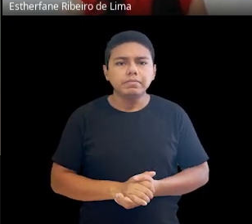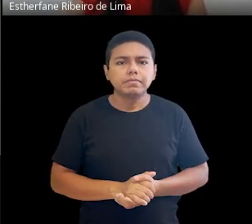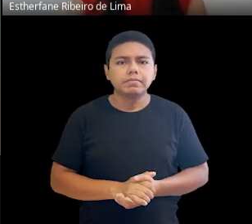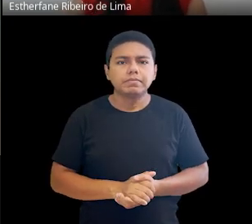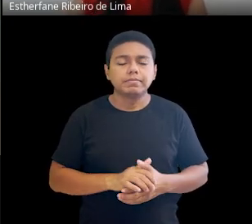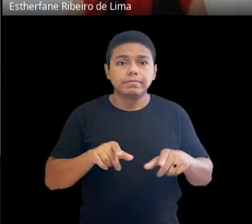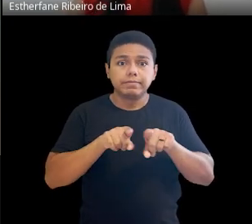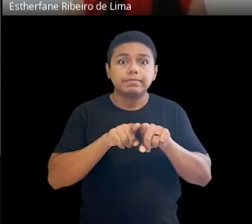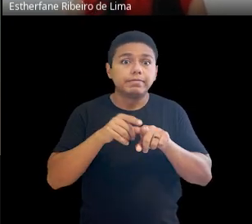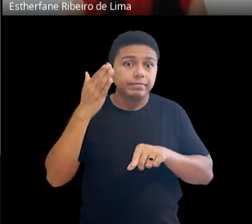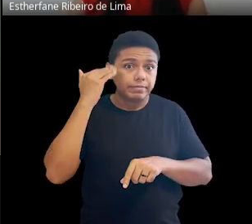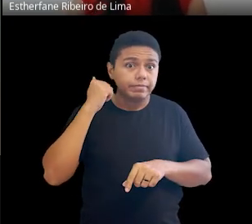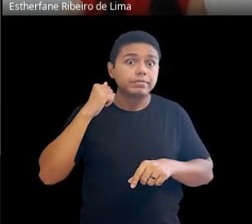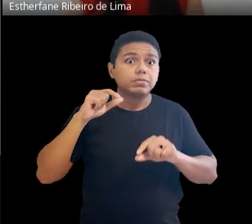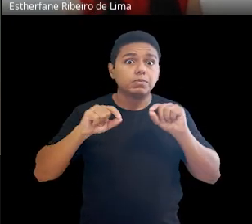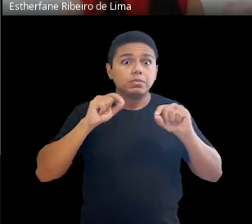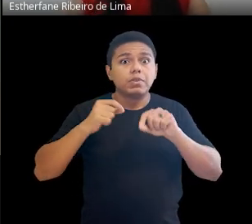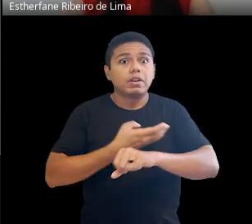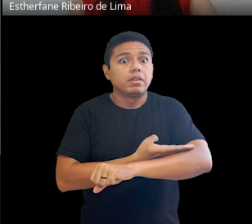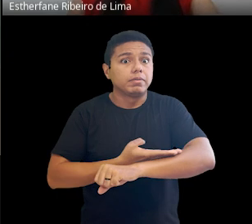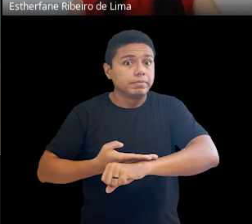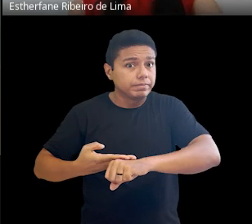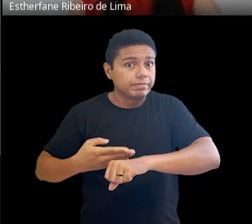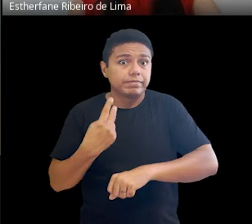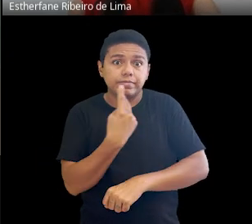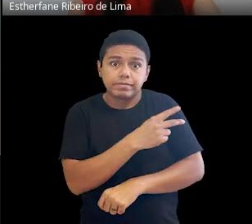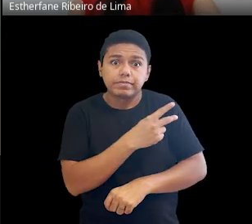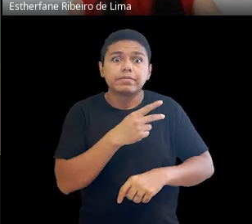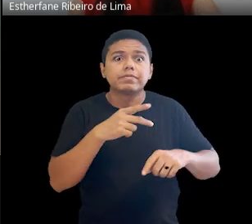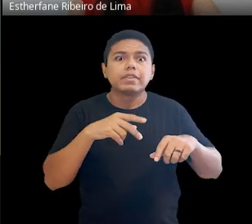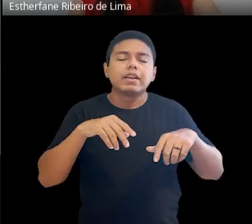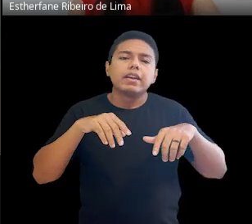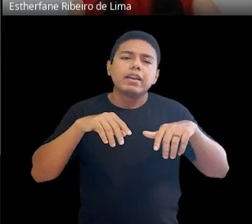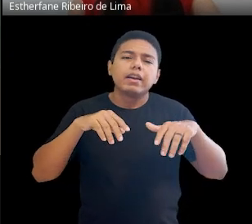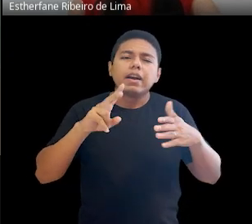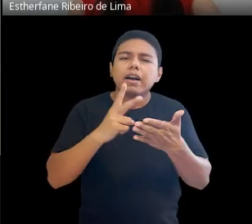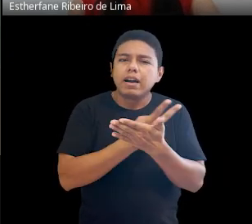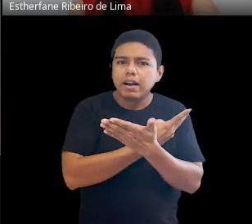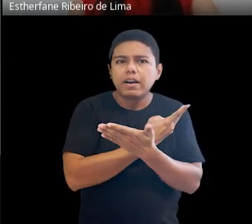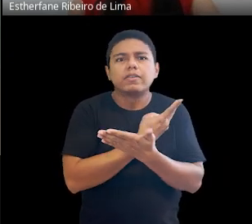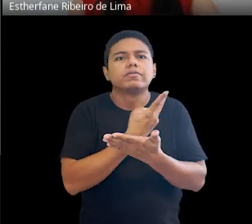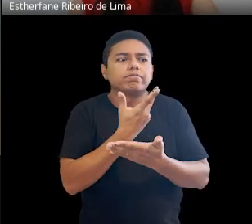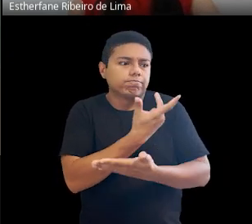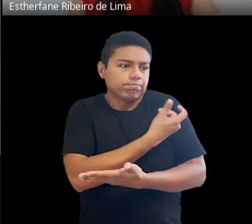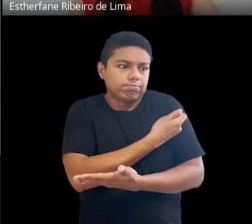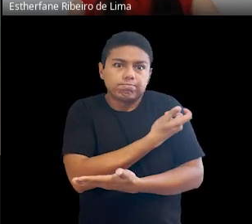Saber sobre os antecedentes pessoais e hábitos, sobre as condições de nascimento e infância, situação vacinal, sabemos